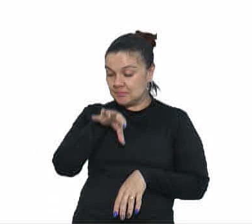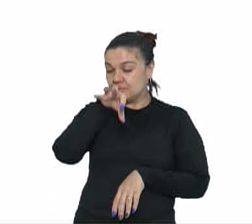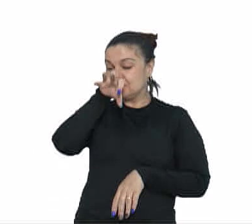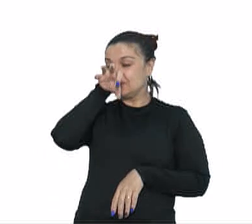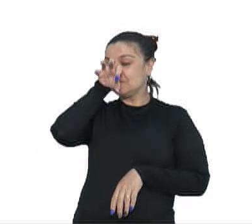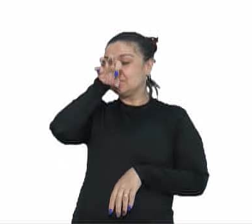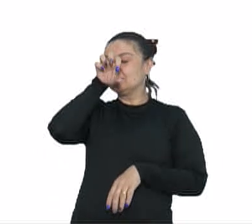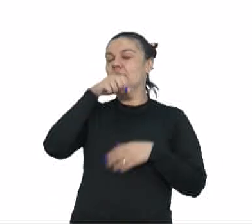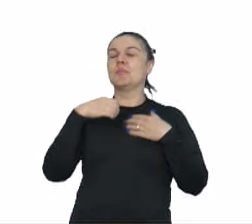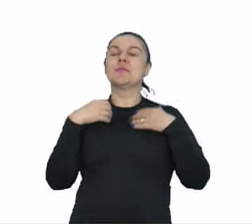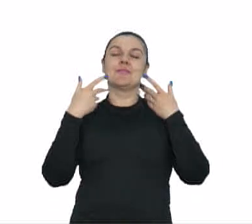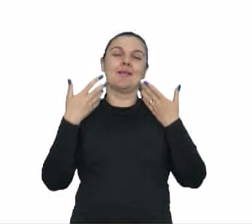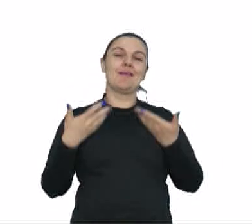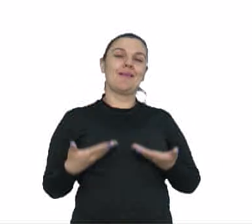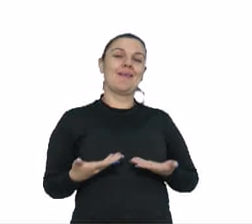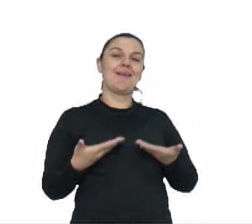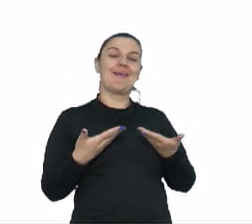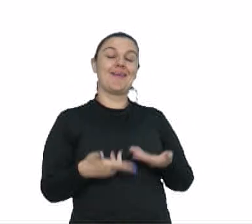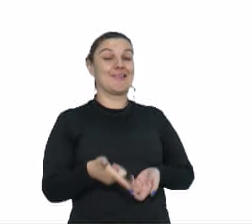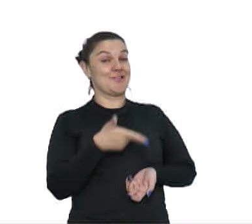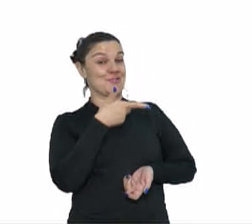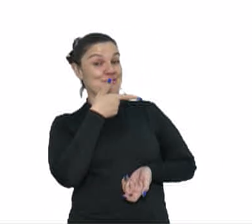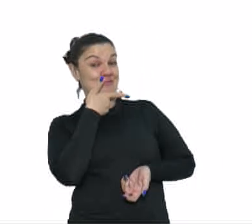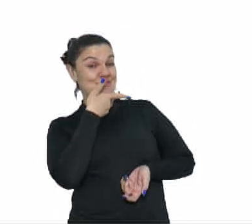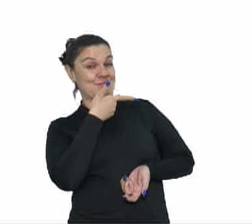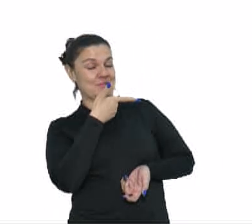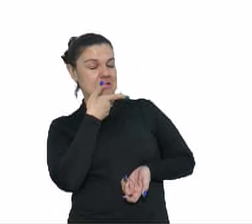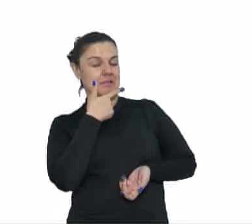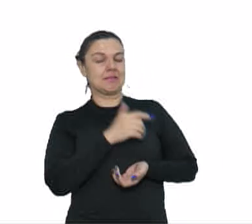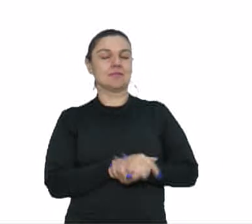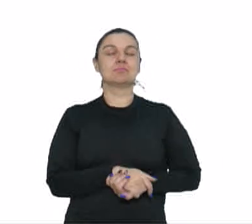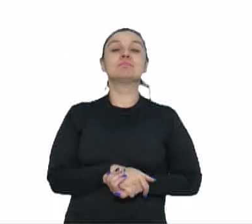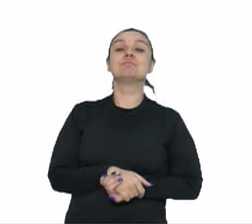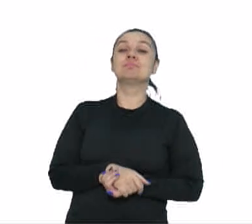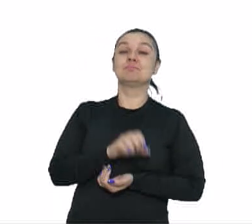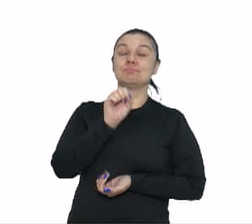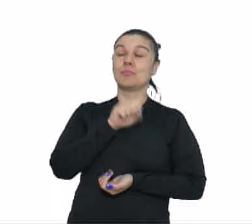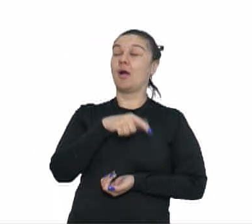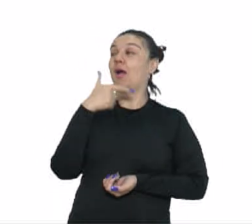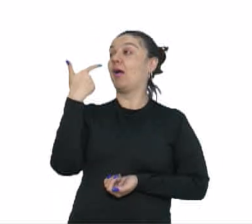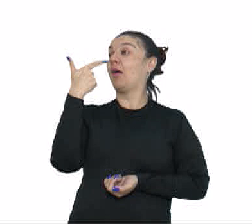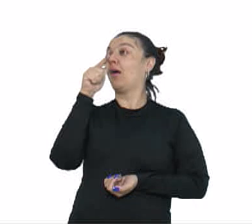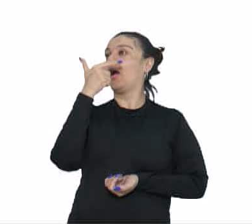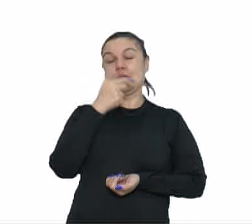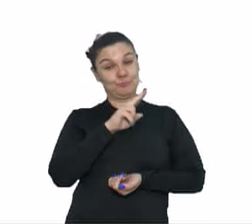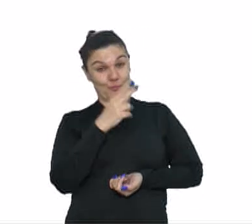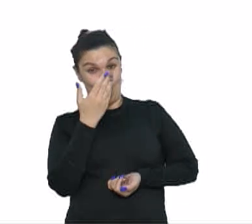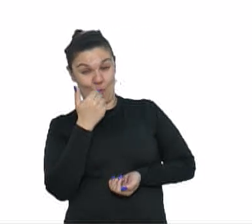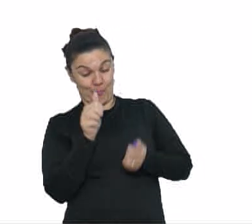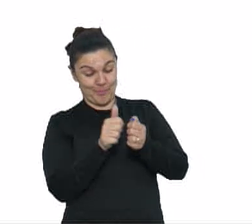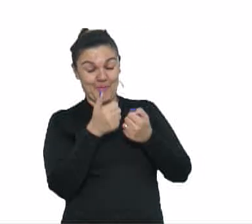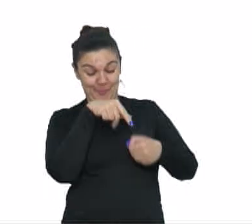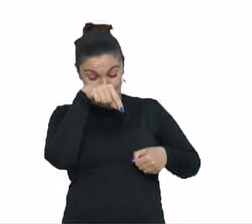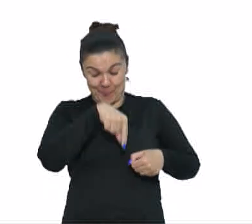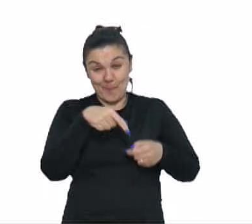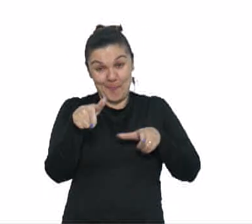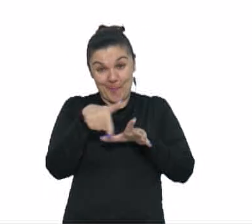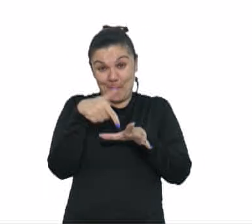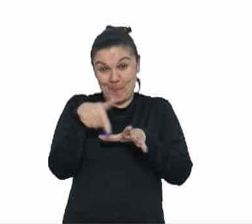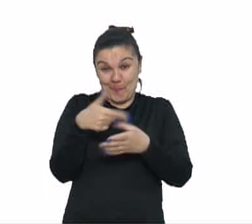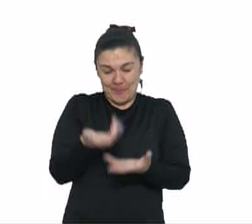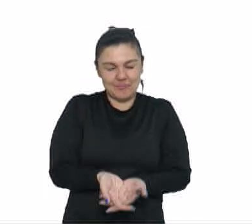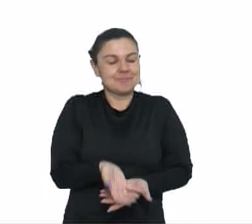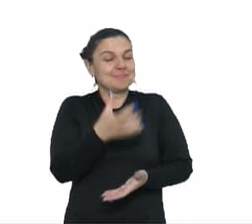num estado de relaxamento e felicidade, podendo mesmo rir à toa ou comer o pão usando os pés. A sensação